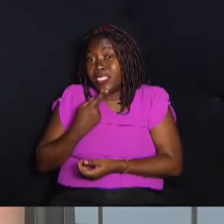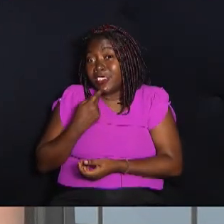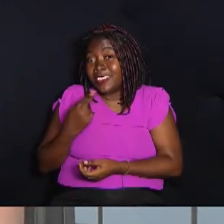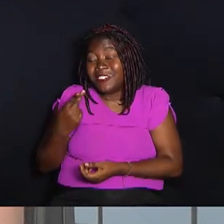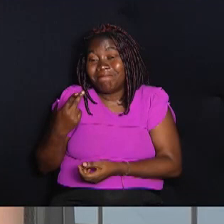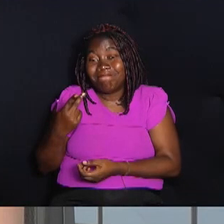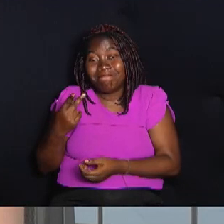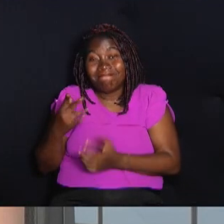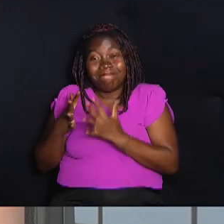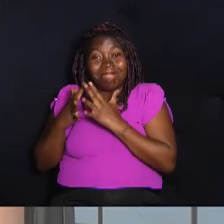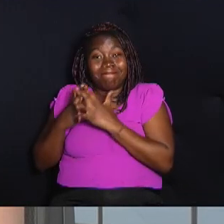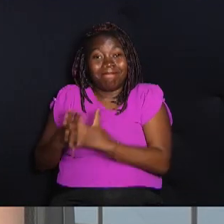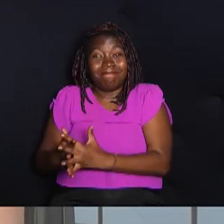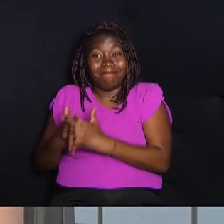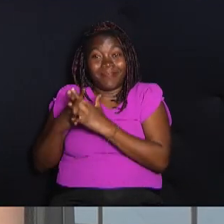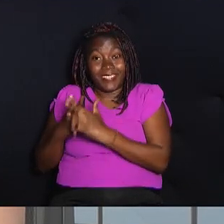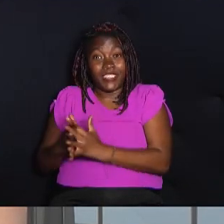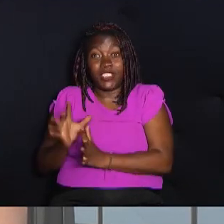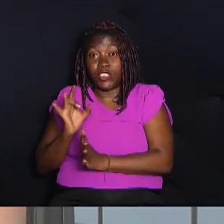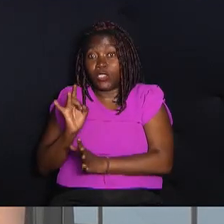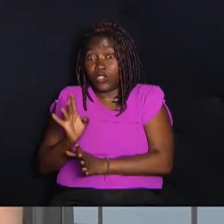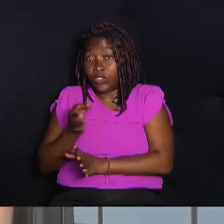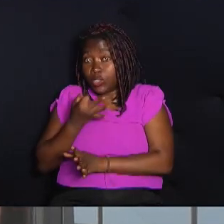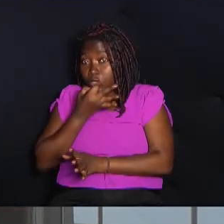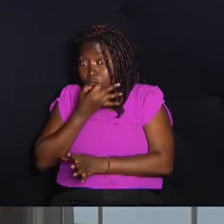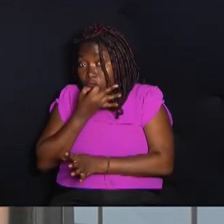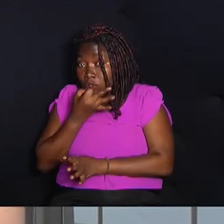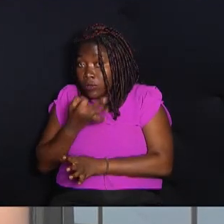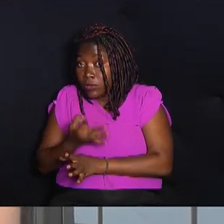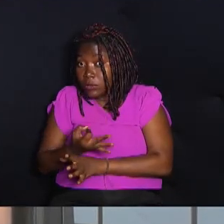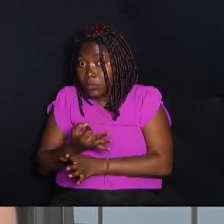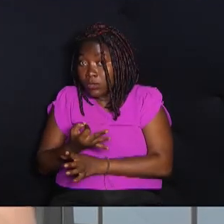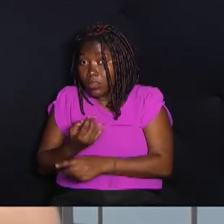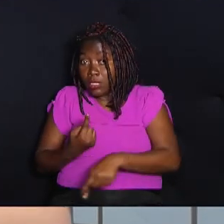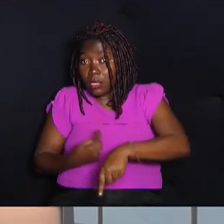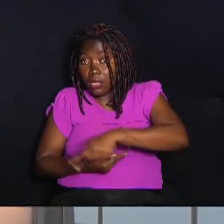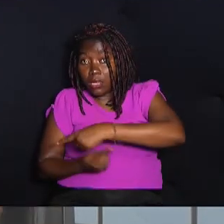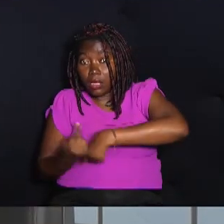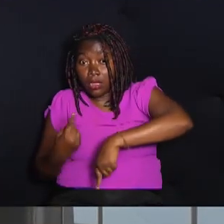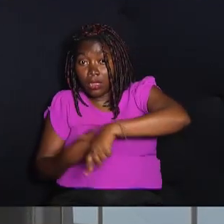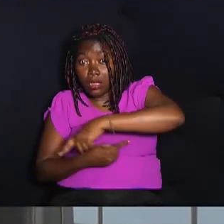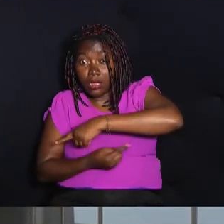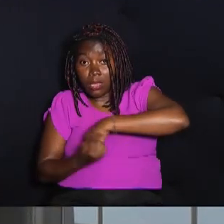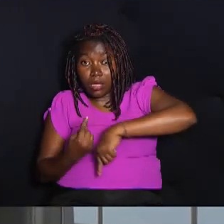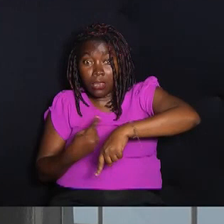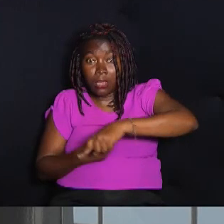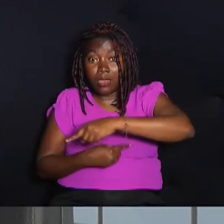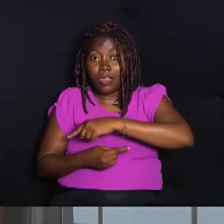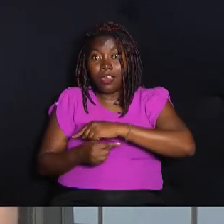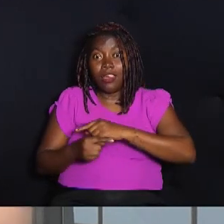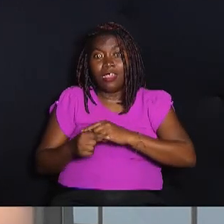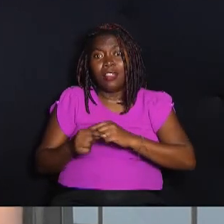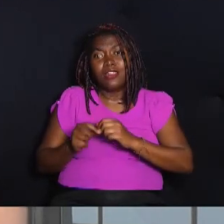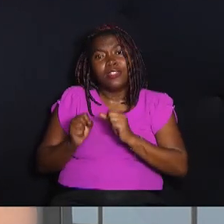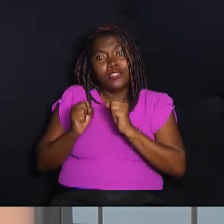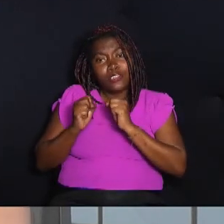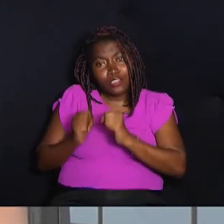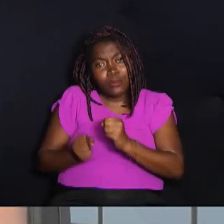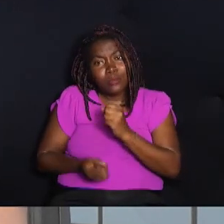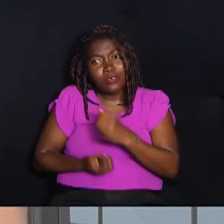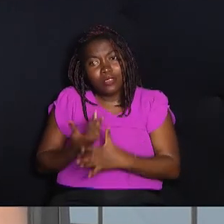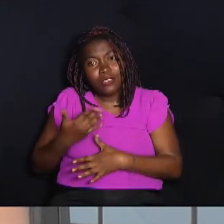estrago, né? Não só do ponto de vista relacional, de poder estabelecer